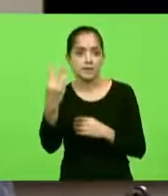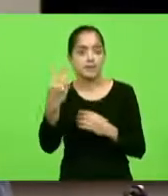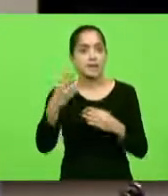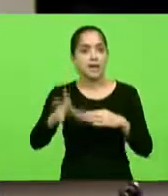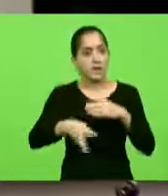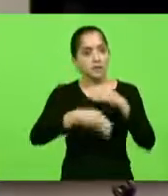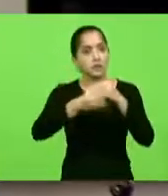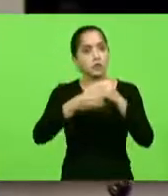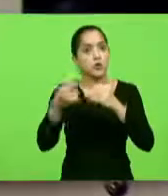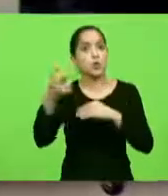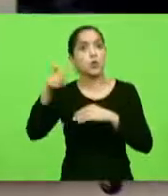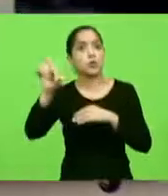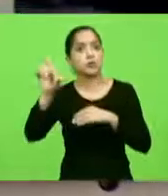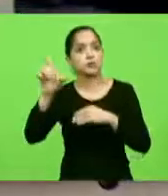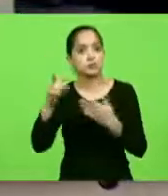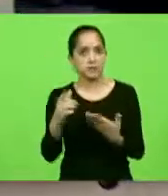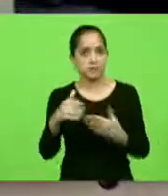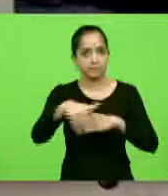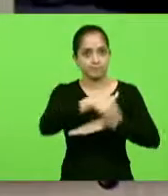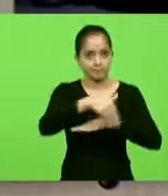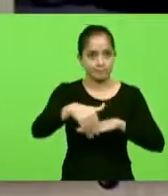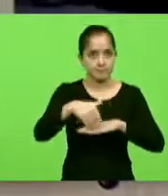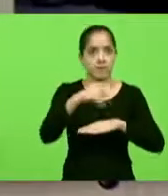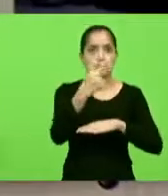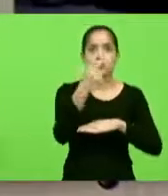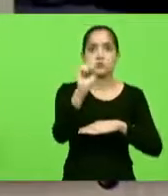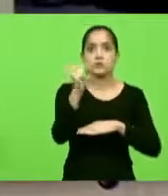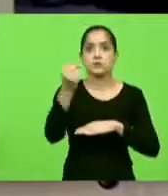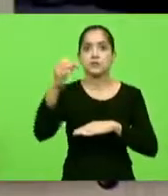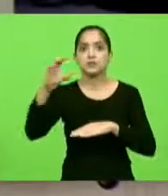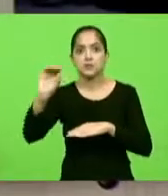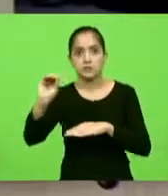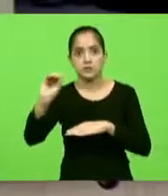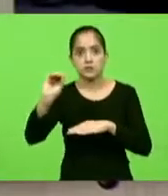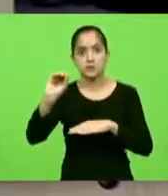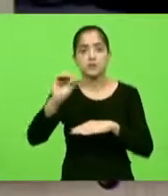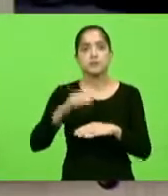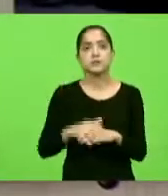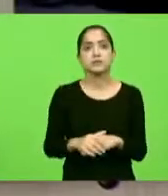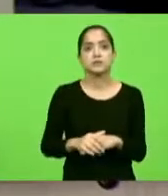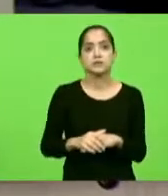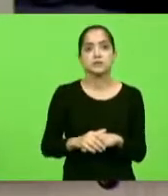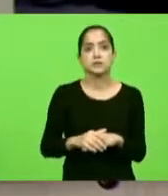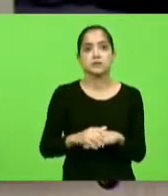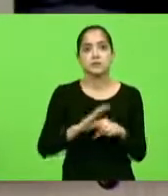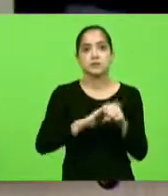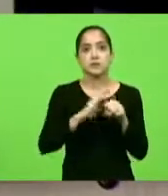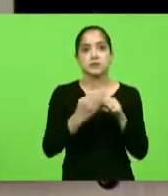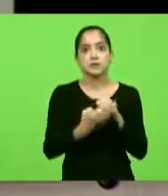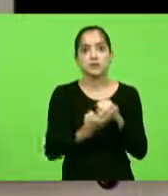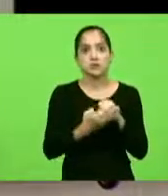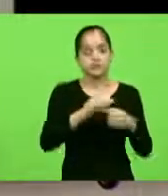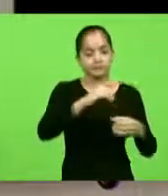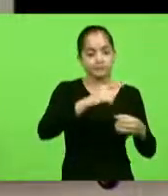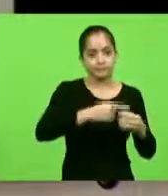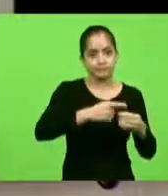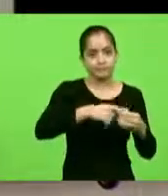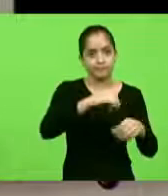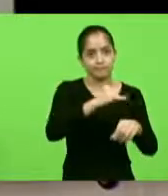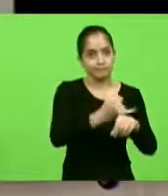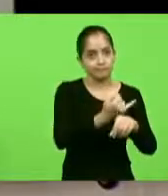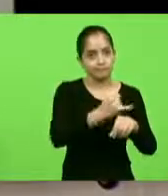emenda e trouxe a BR-280 do trecho do bairro Itinga, em Joinville, até São Francisco do